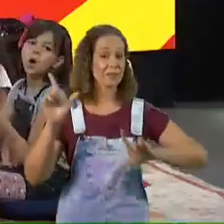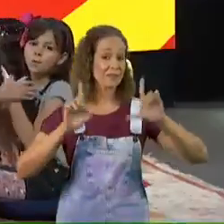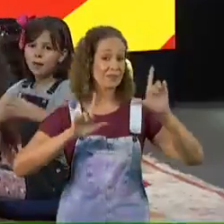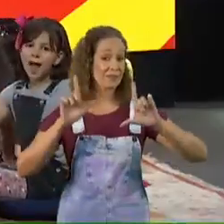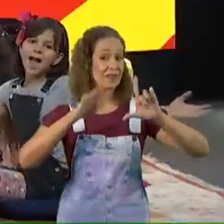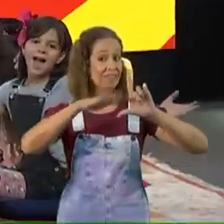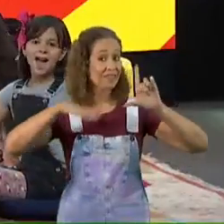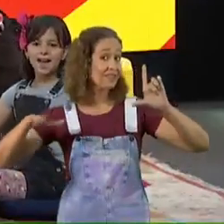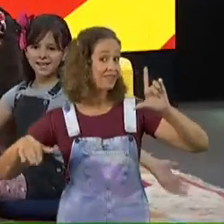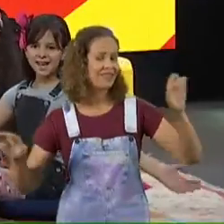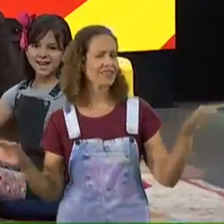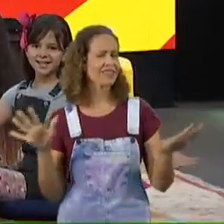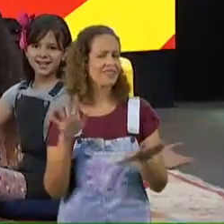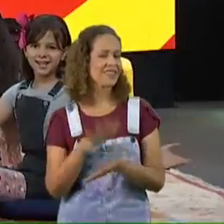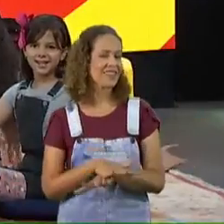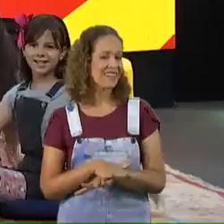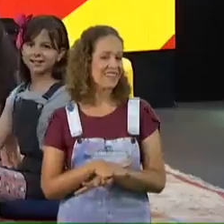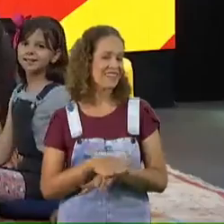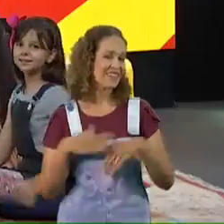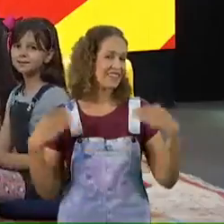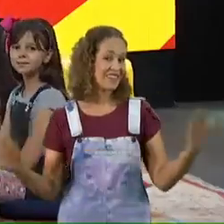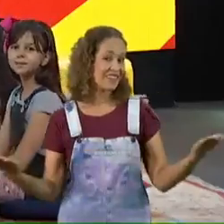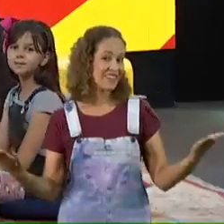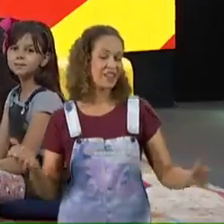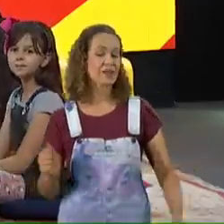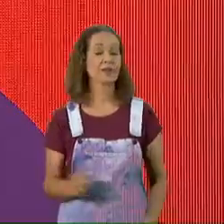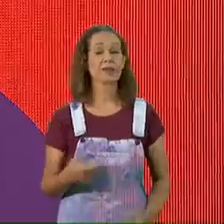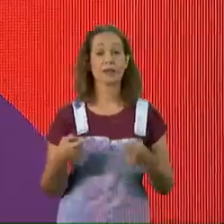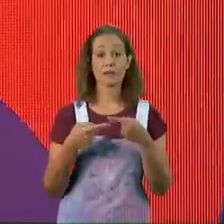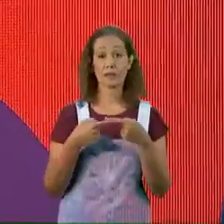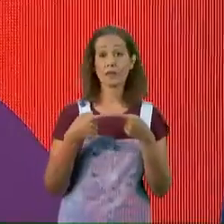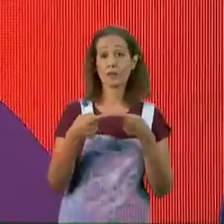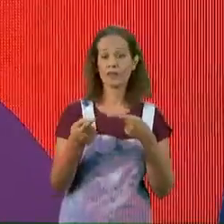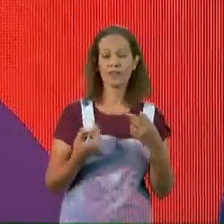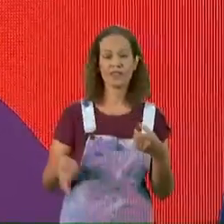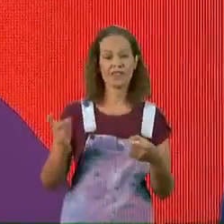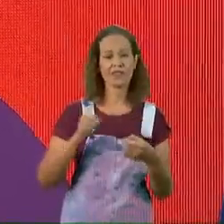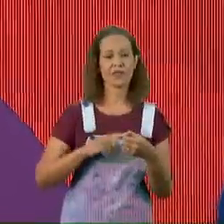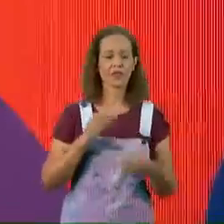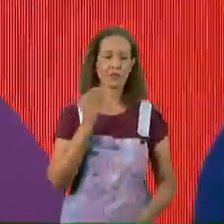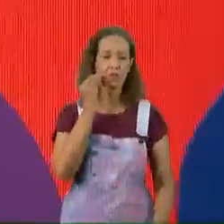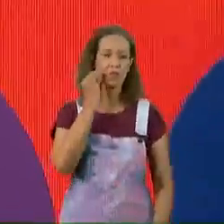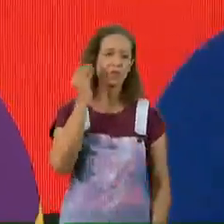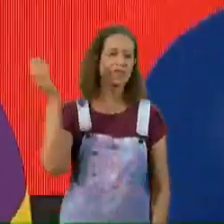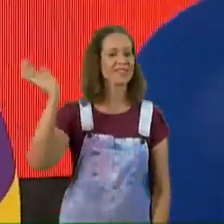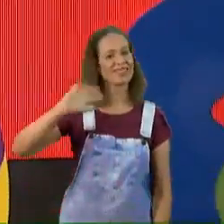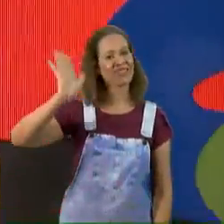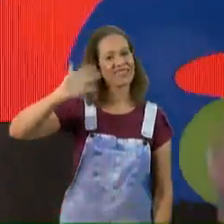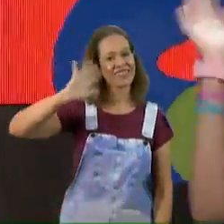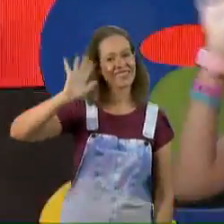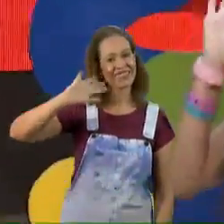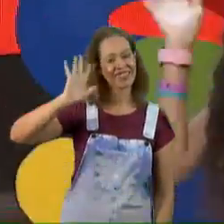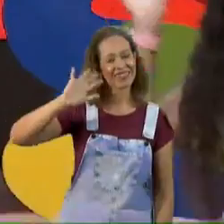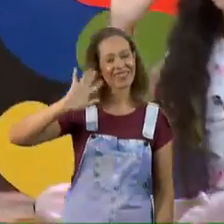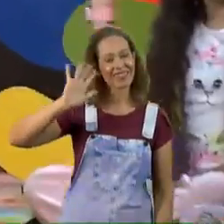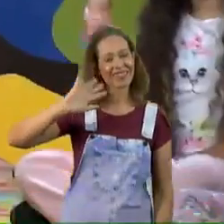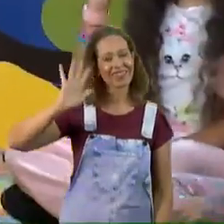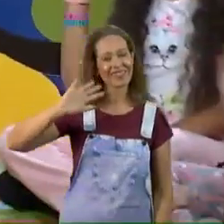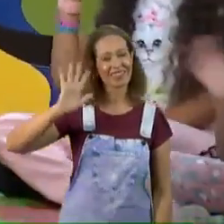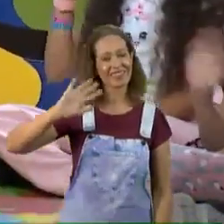nosso Play Kids! Semana que vem estaremos de volta. Um beijo. Tchau!